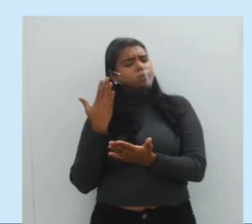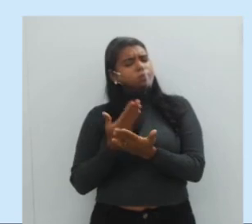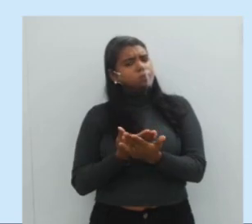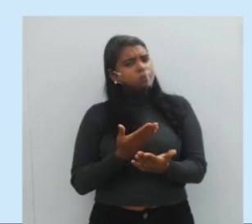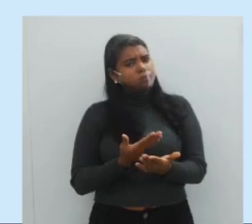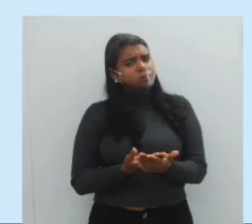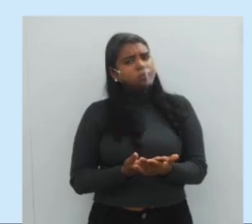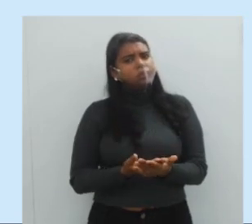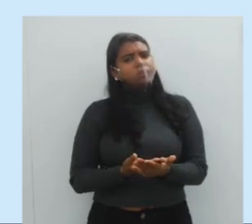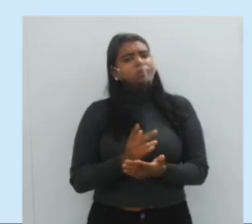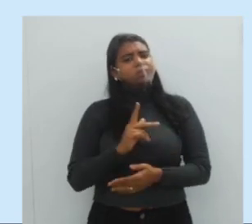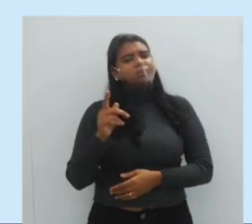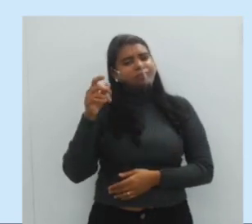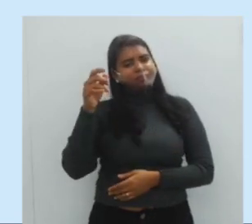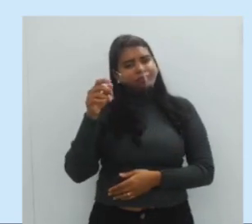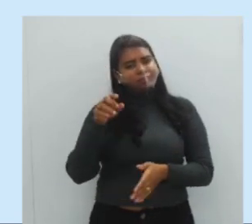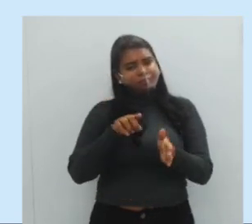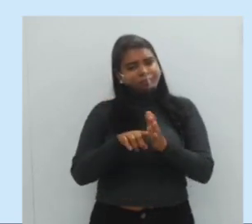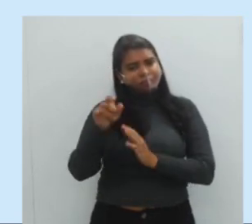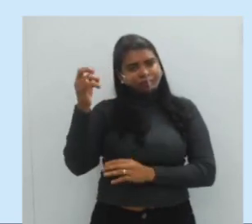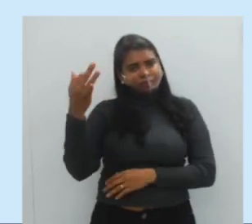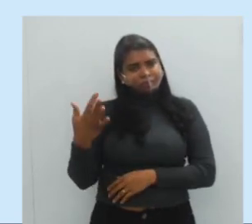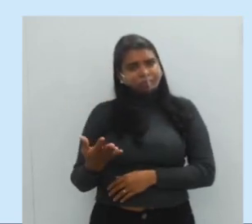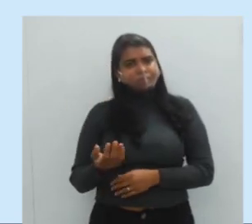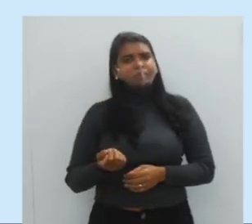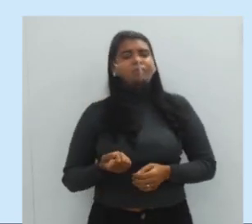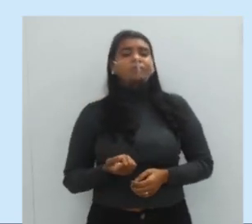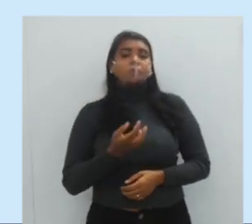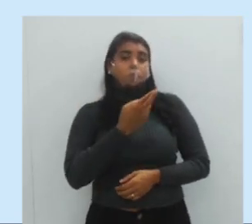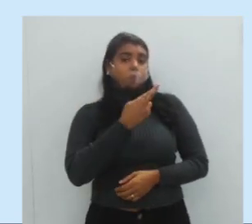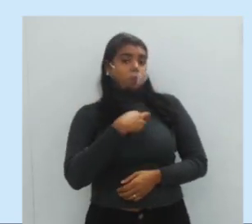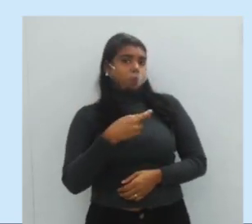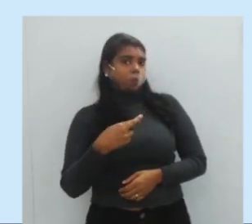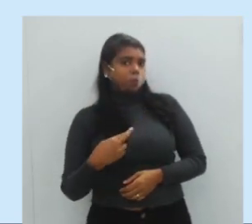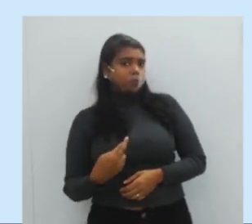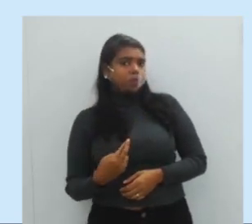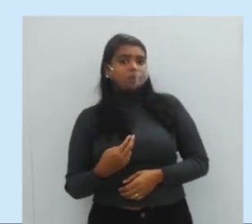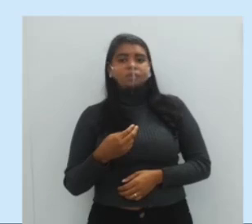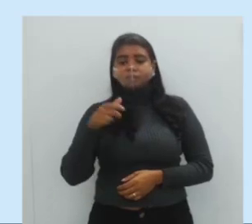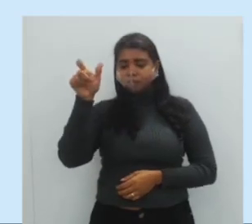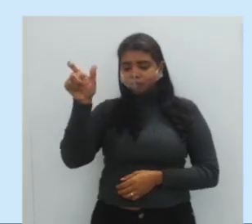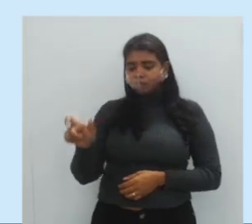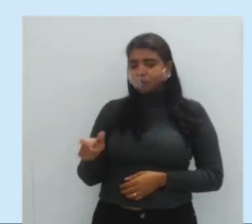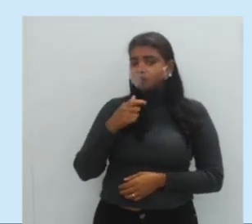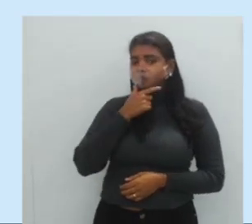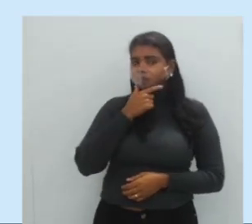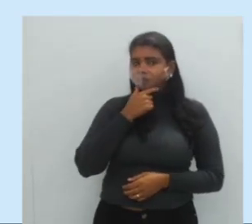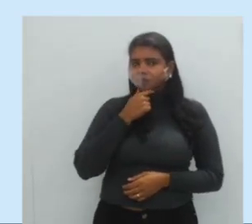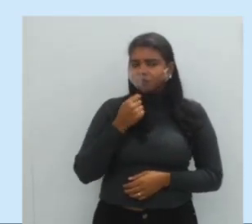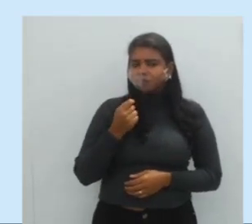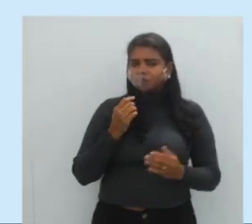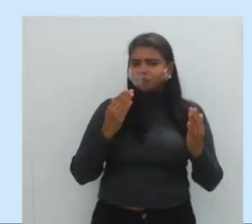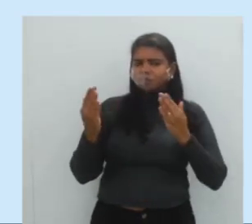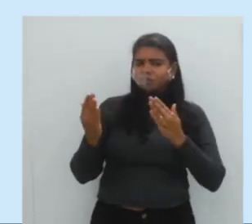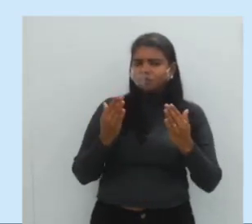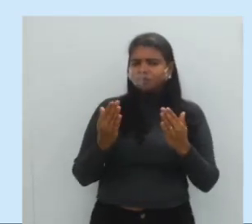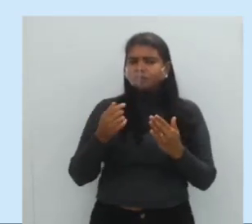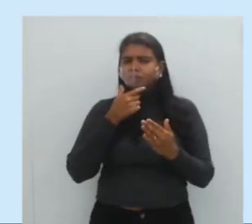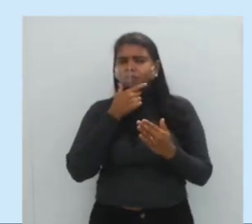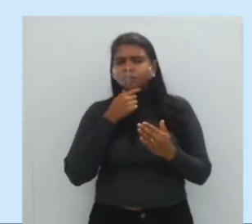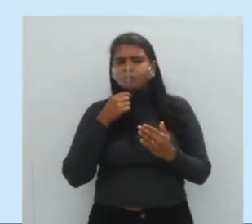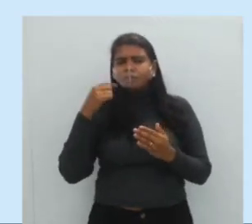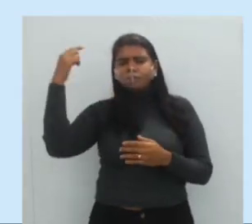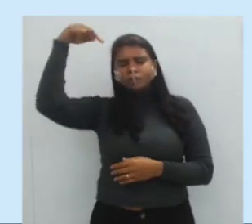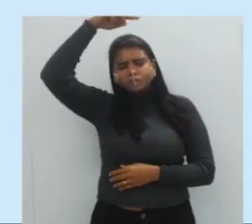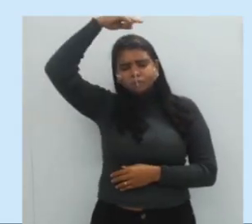início de nossa aula, certo? Eu disse a vocês, a relação religião, homem, essa ponte entre o